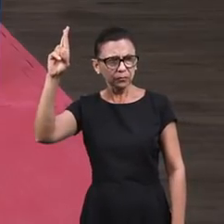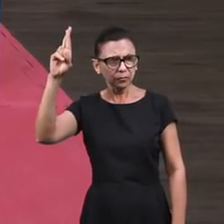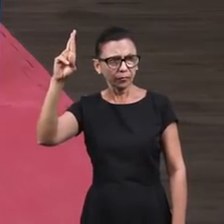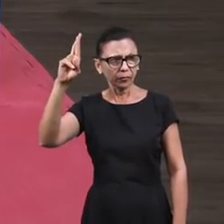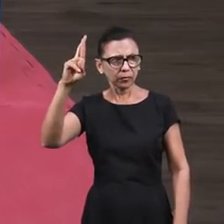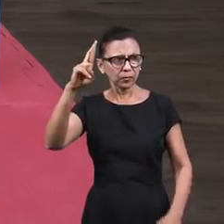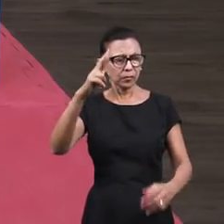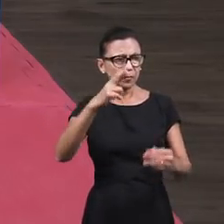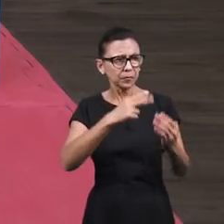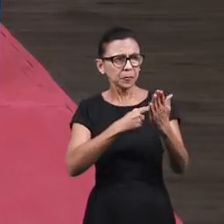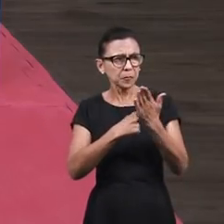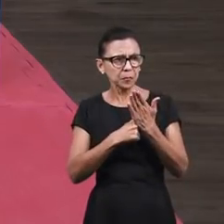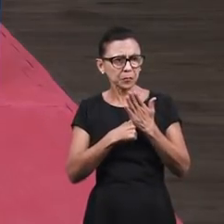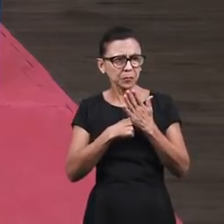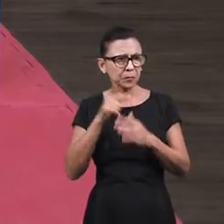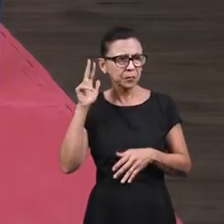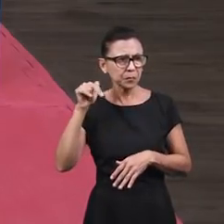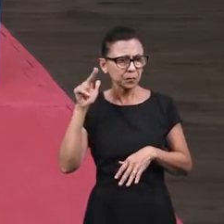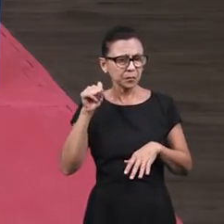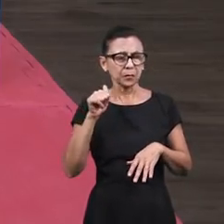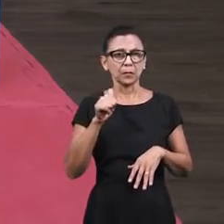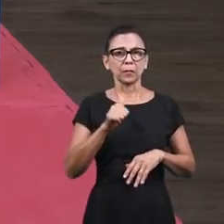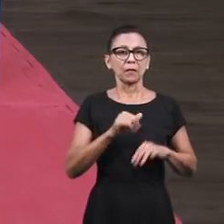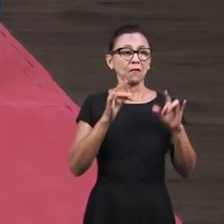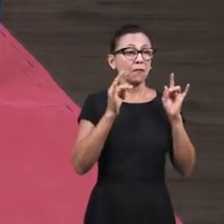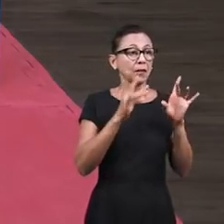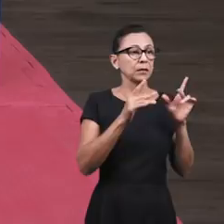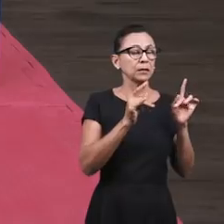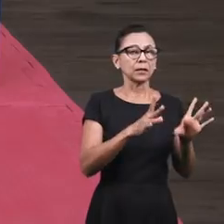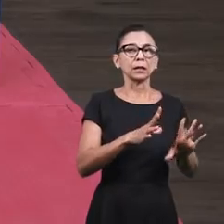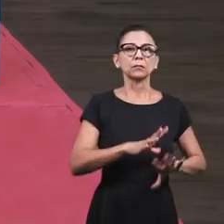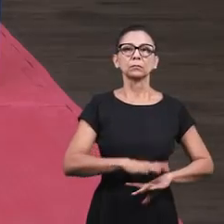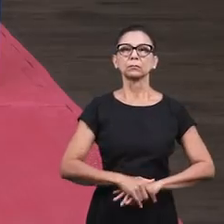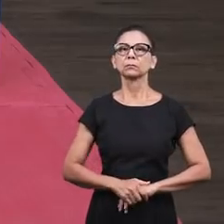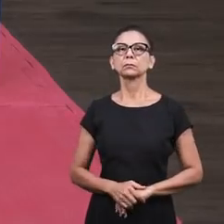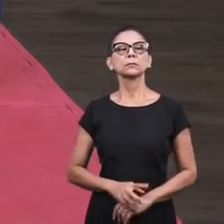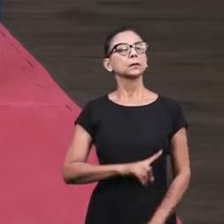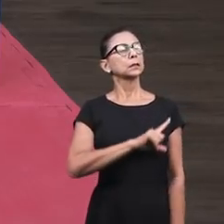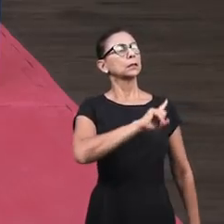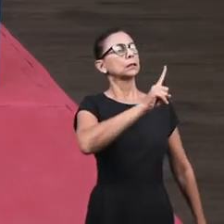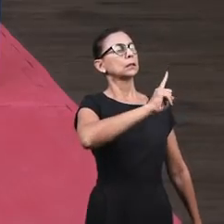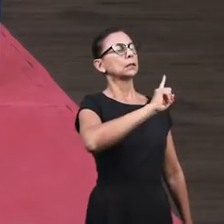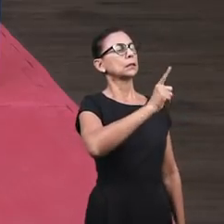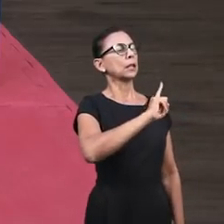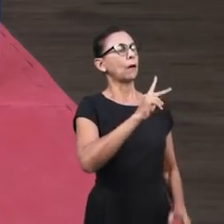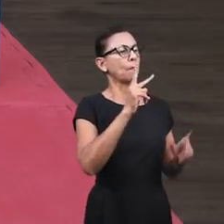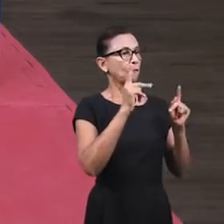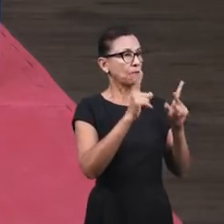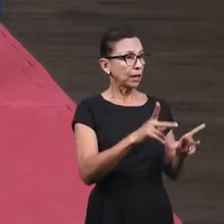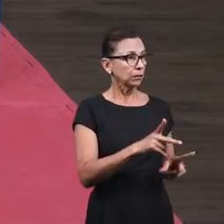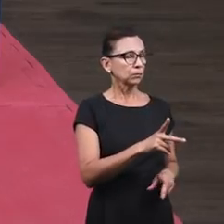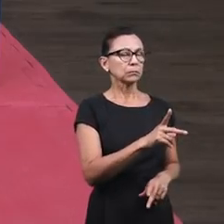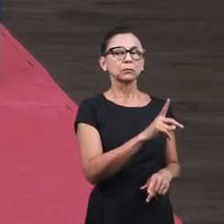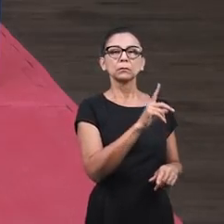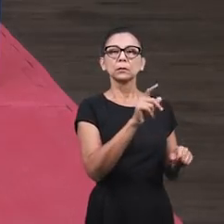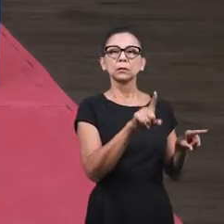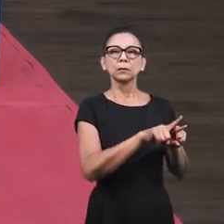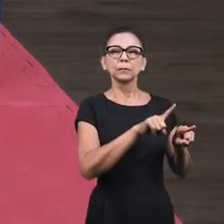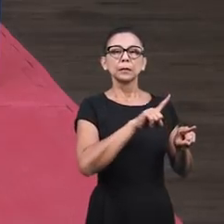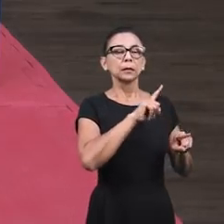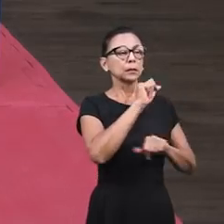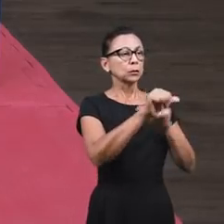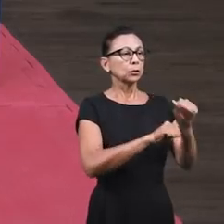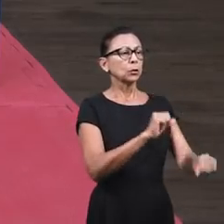a minha herança para você bom então essa foi a postura de Nabote ele falou não não vendem não troco